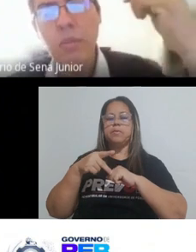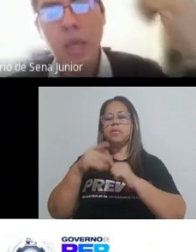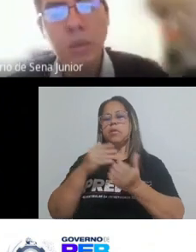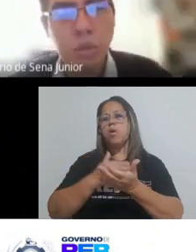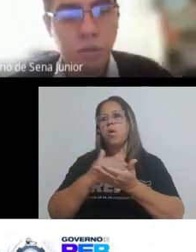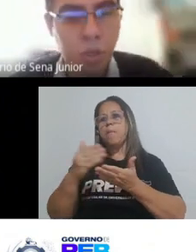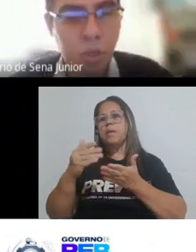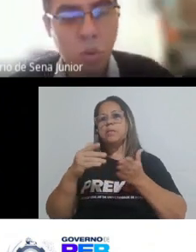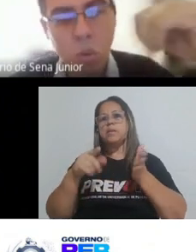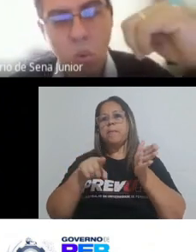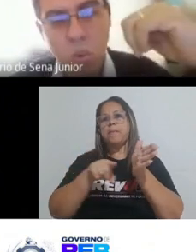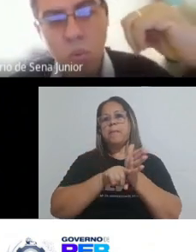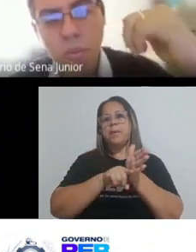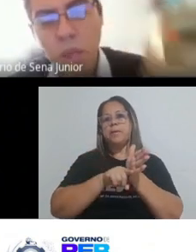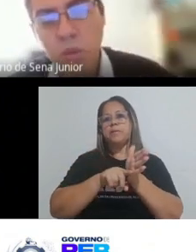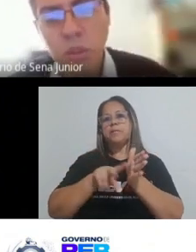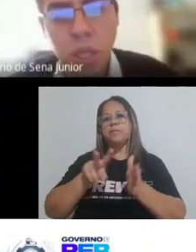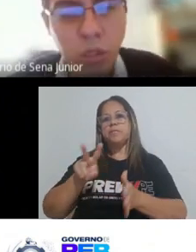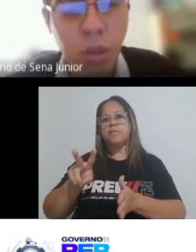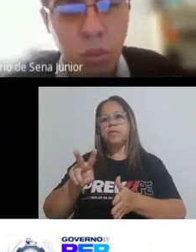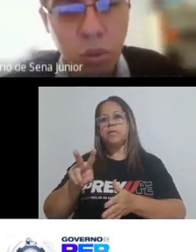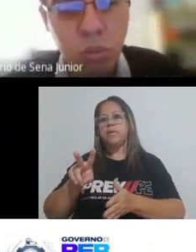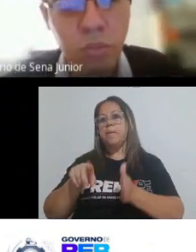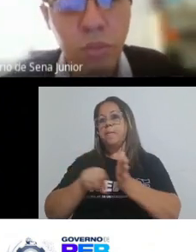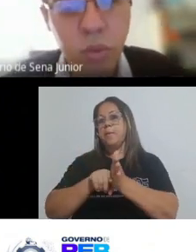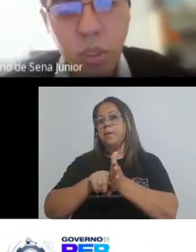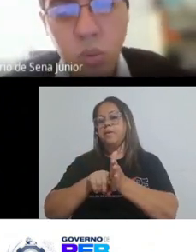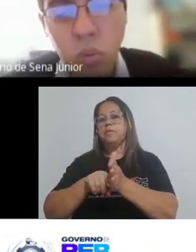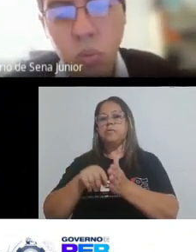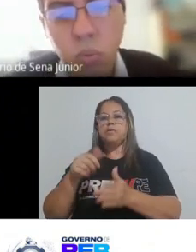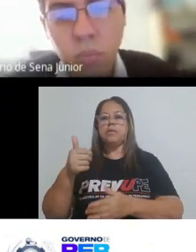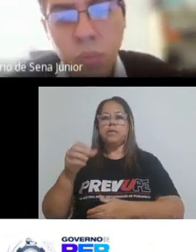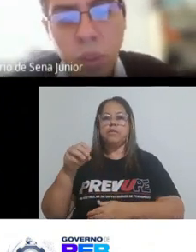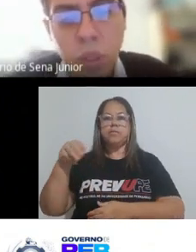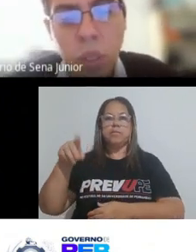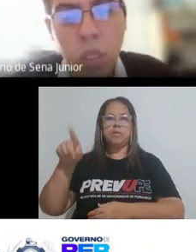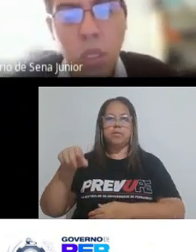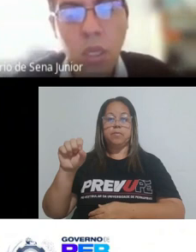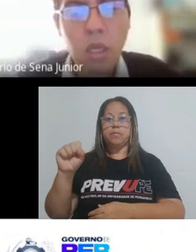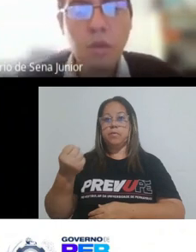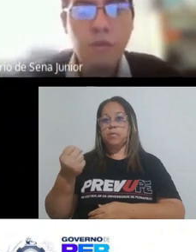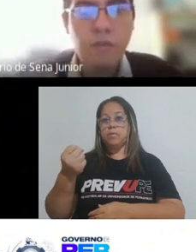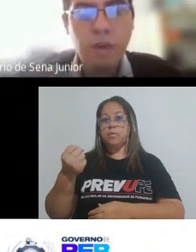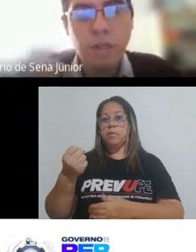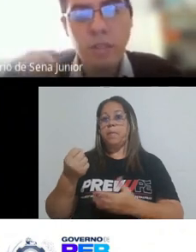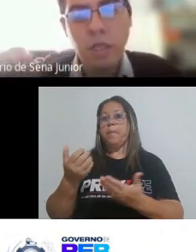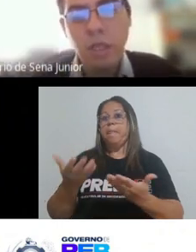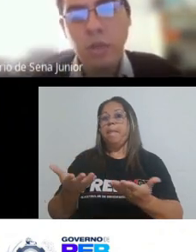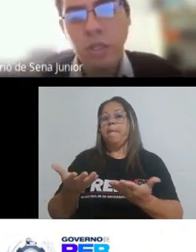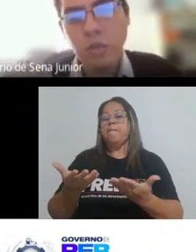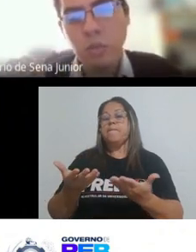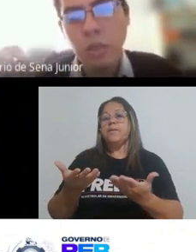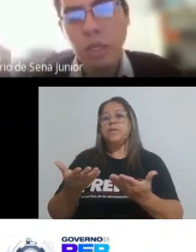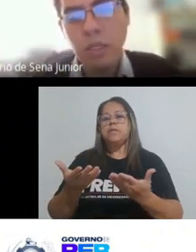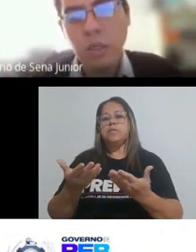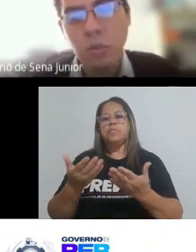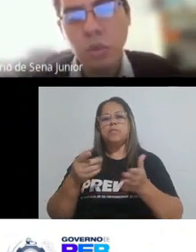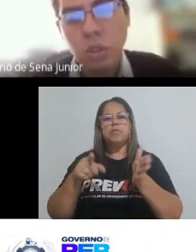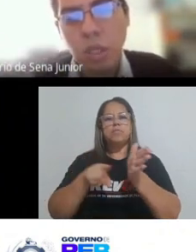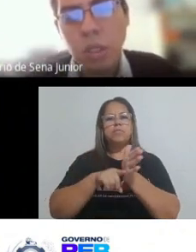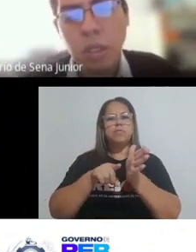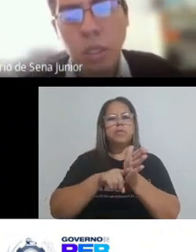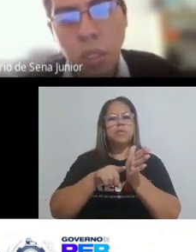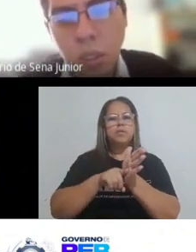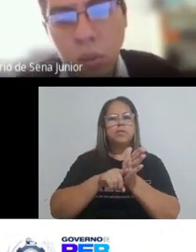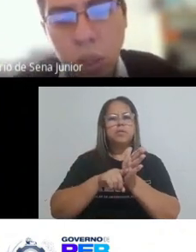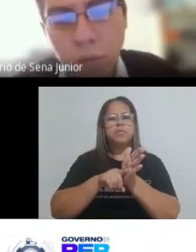menos V ou menos 10 metros por segundo, e fazendo essa subtração no